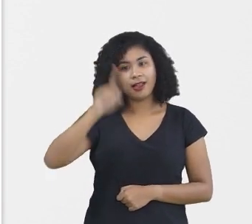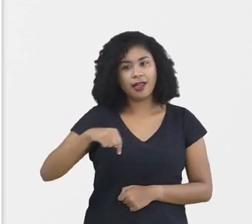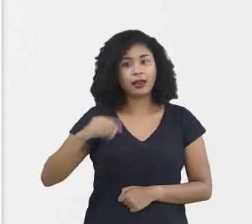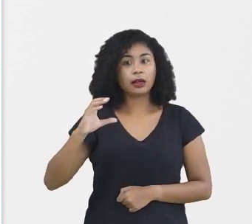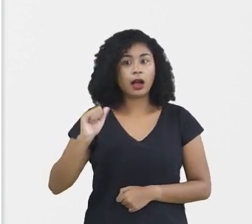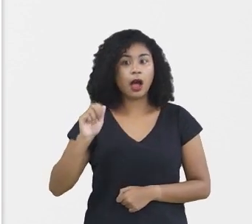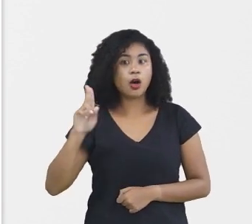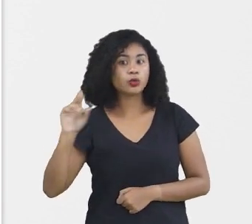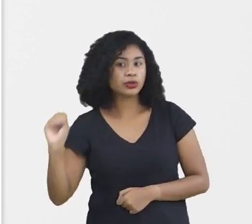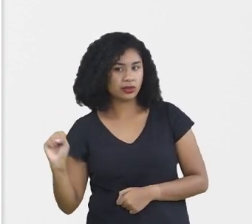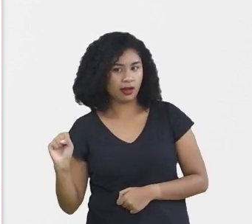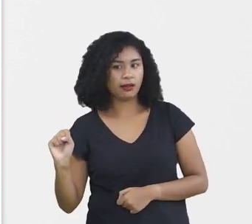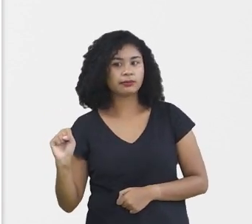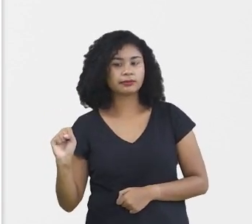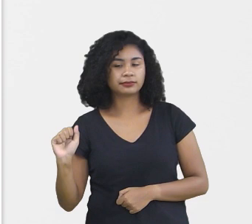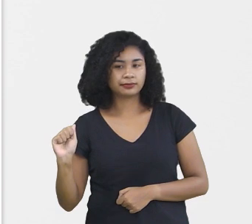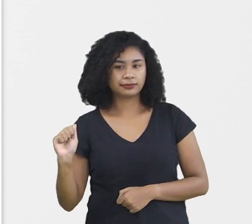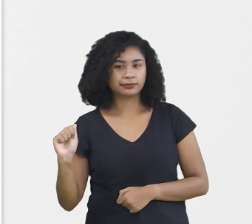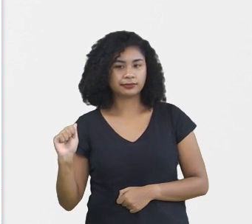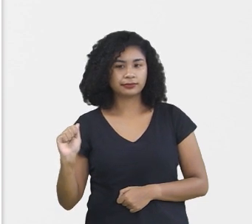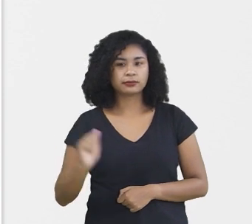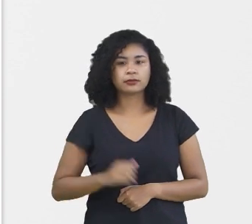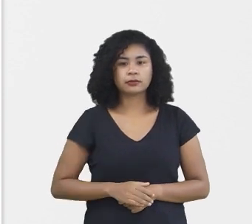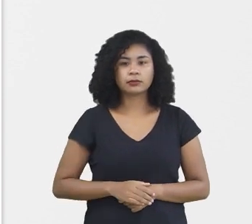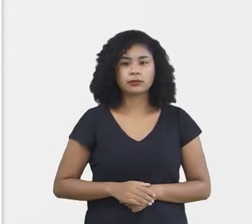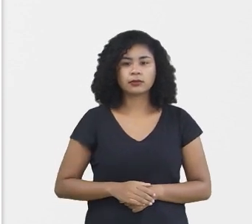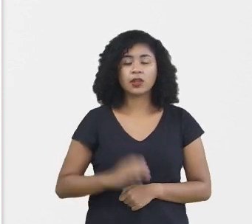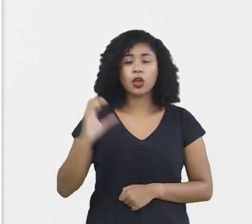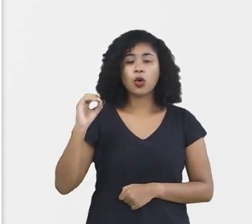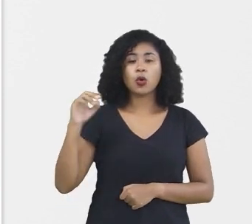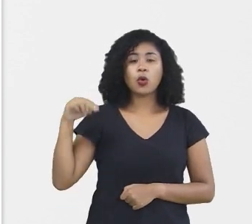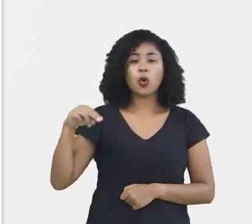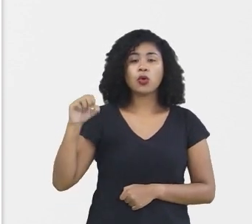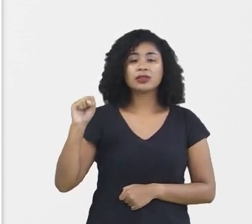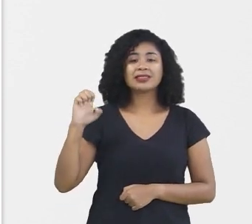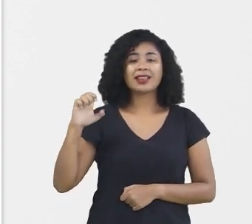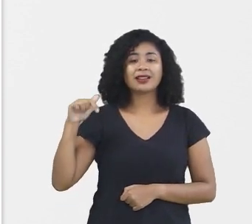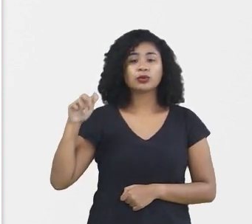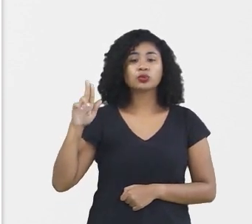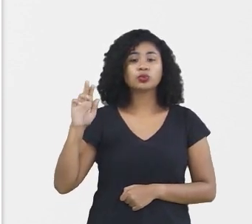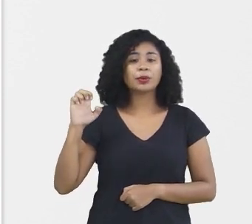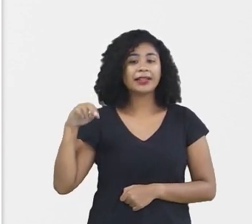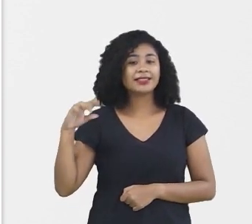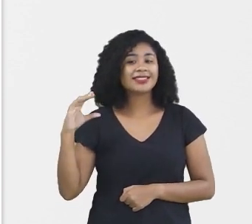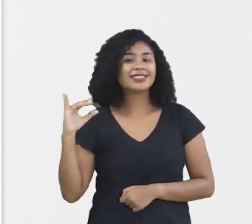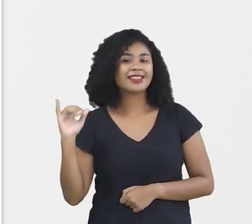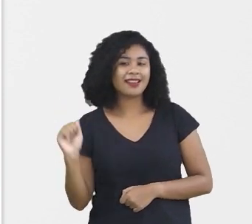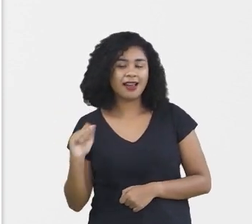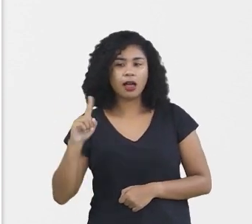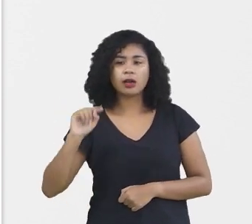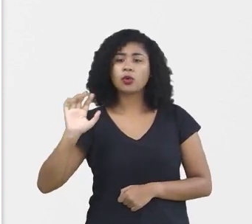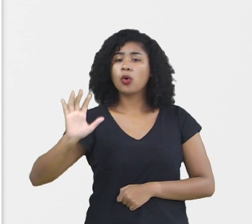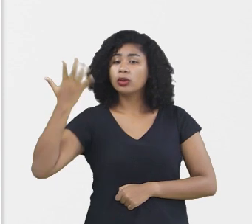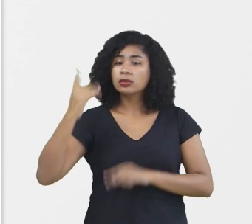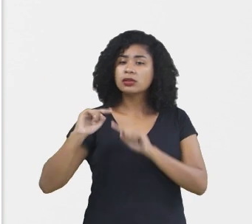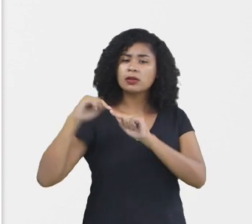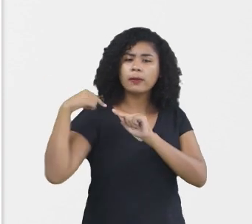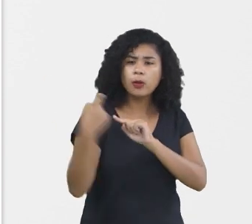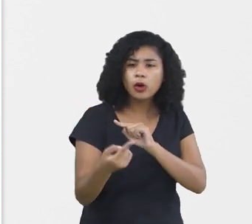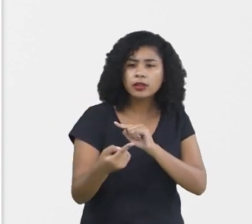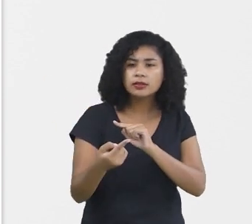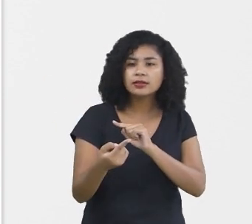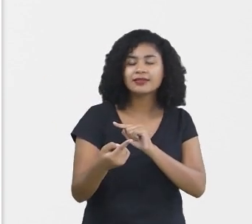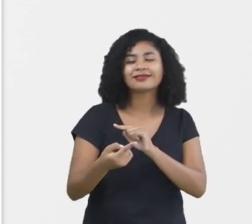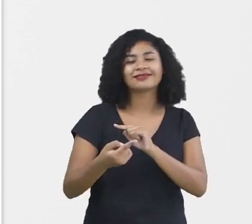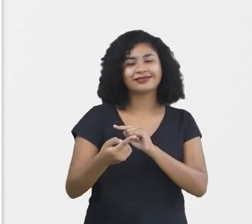causa, tá? A consequência vai ser, percebe-se que a consequência permite classificá-lo assim, ou seja, a